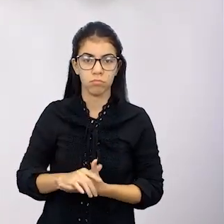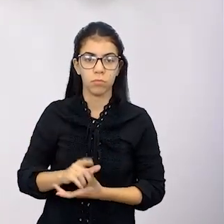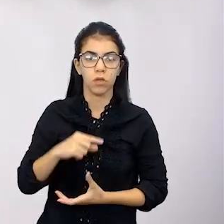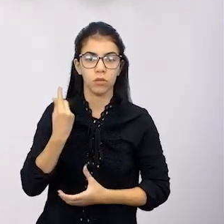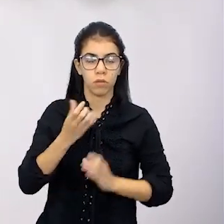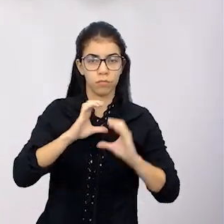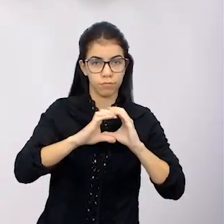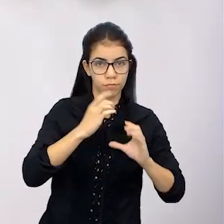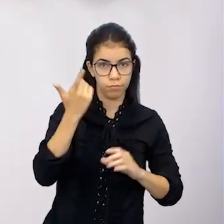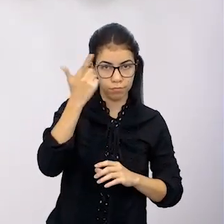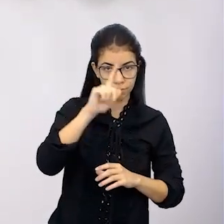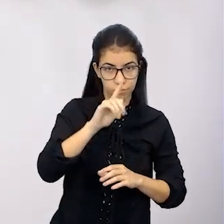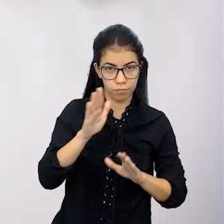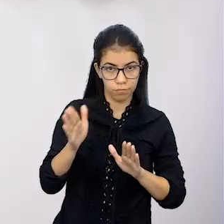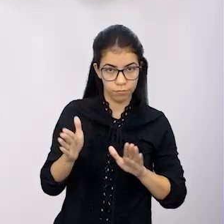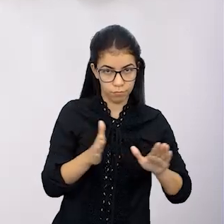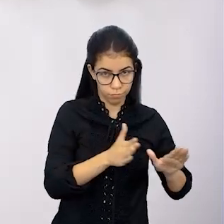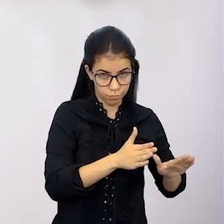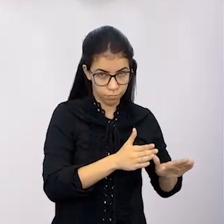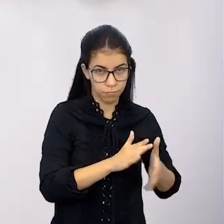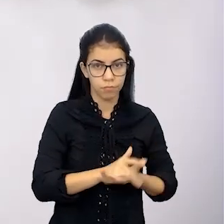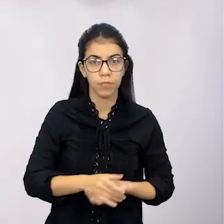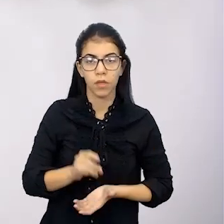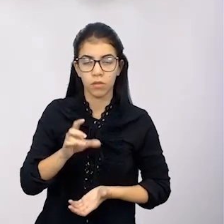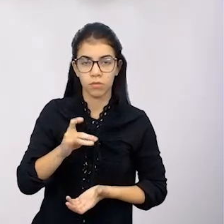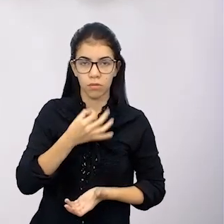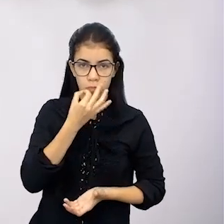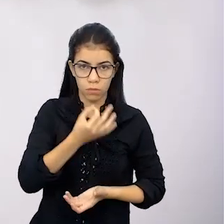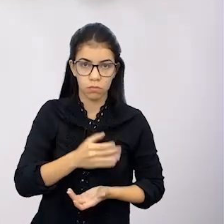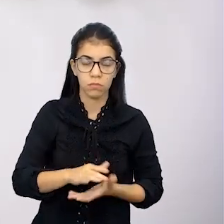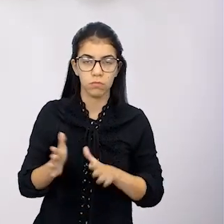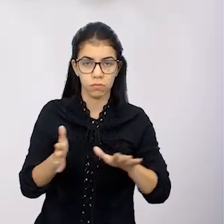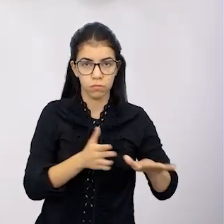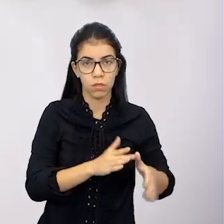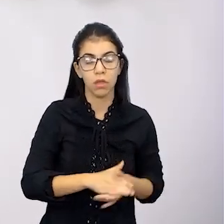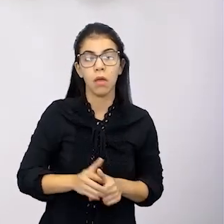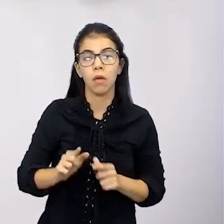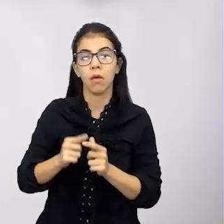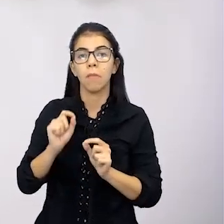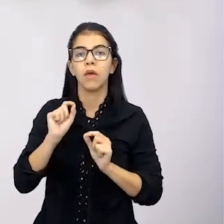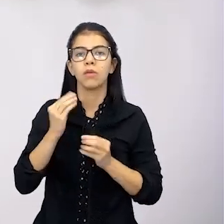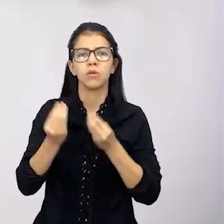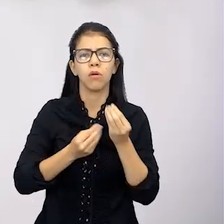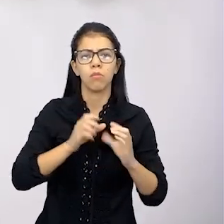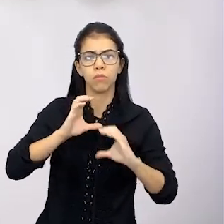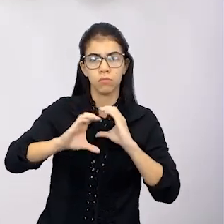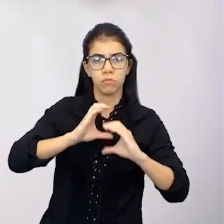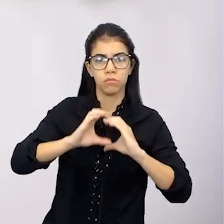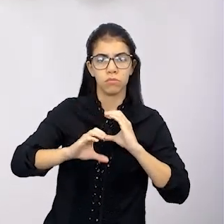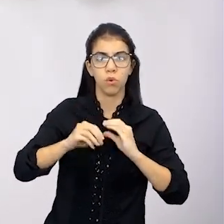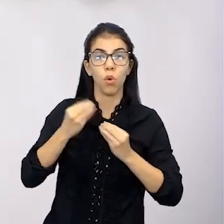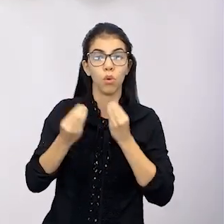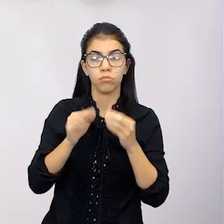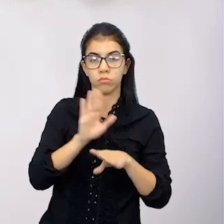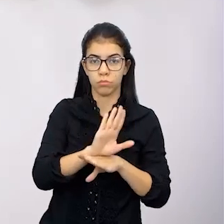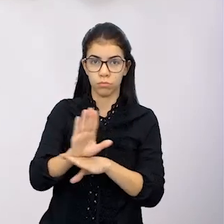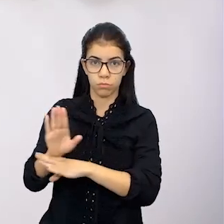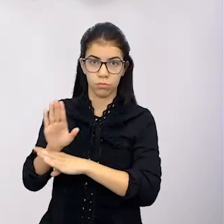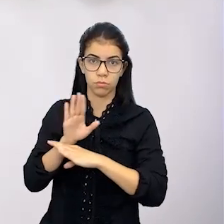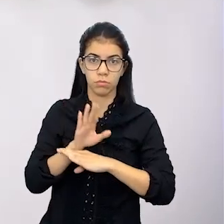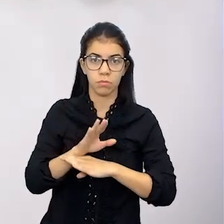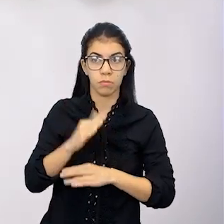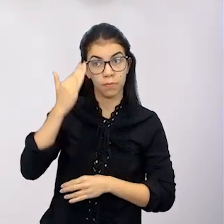sobre comunicação aí, né? Estou dando uns spoilers aqui da TPC. Mas como que ele se comunica? Como é que eu vou conseguir ajudar esse aluno